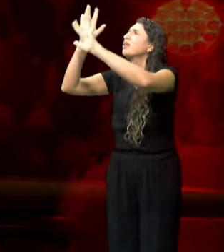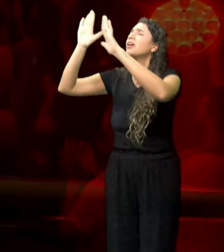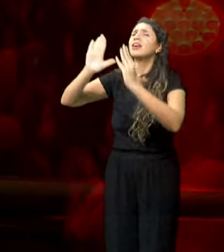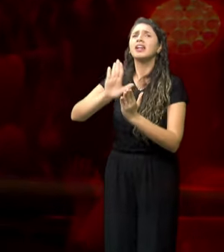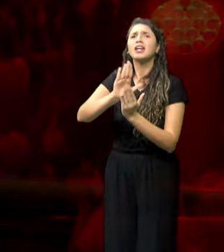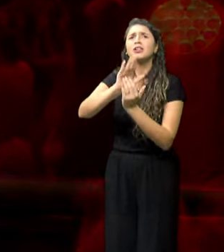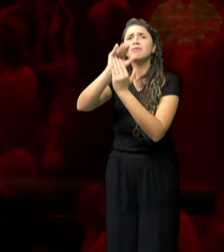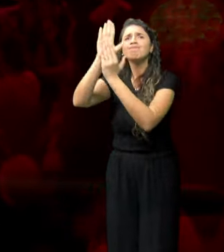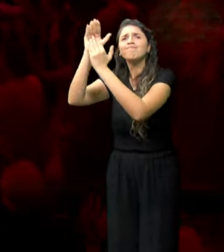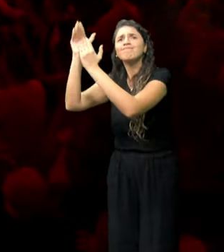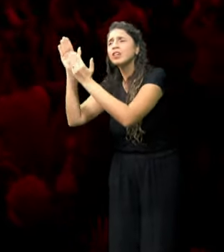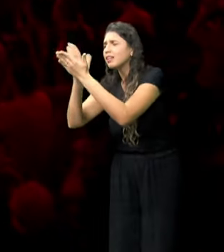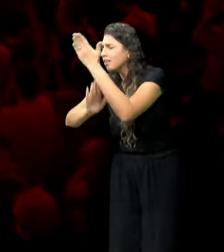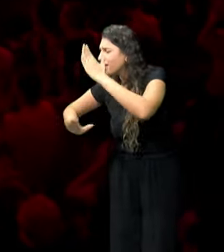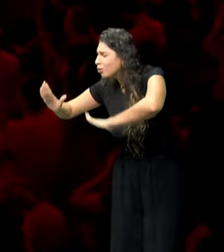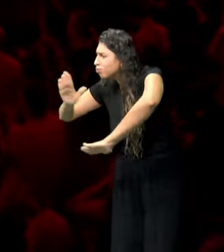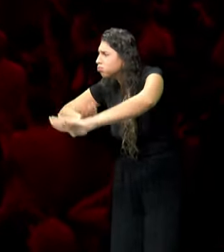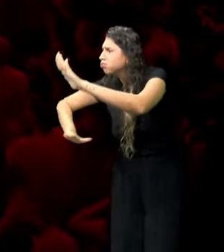Jesus.